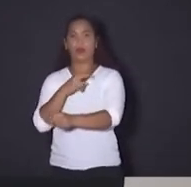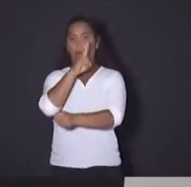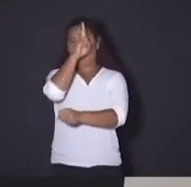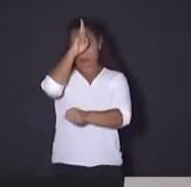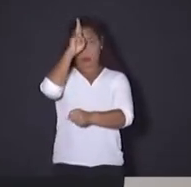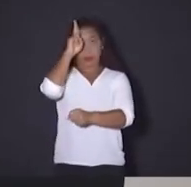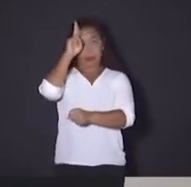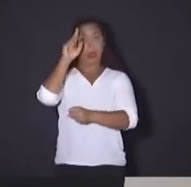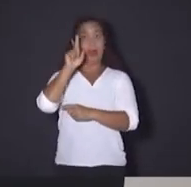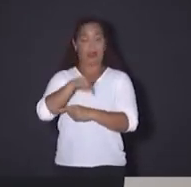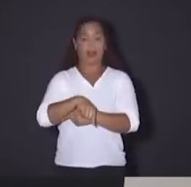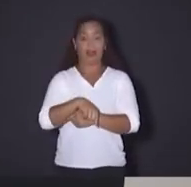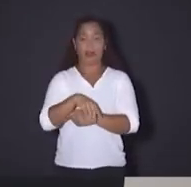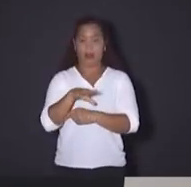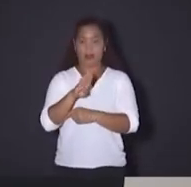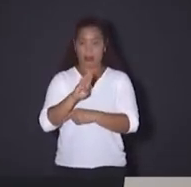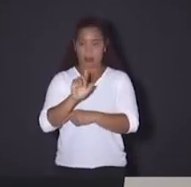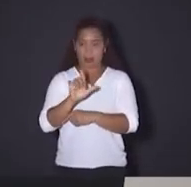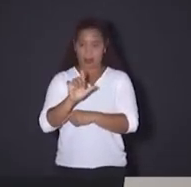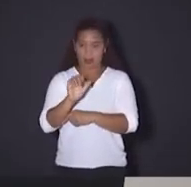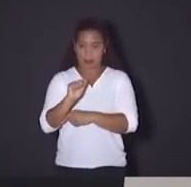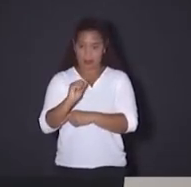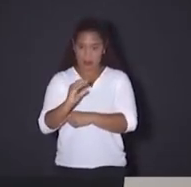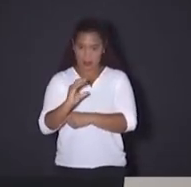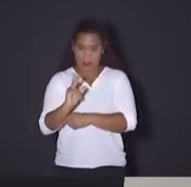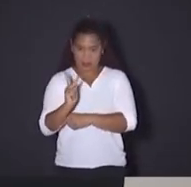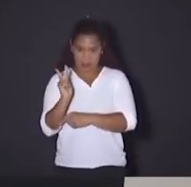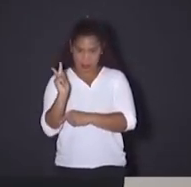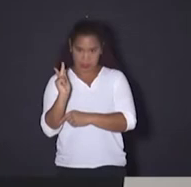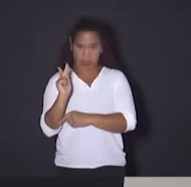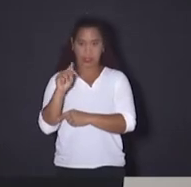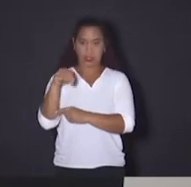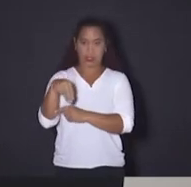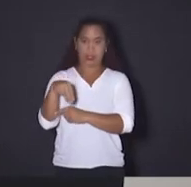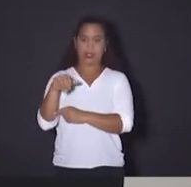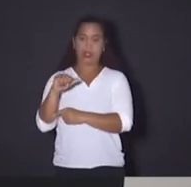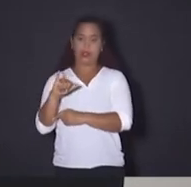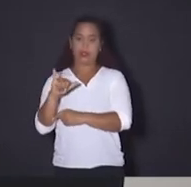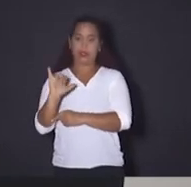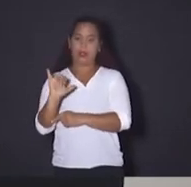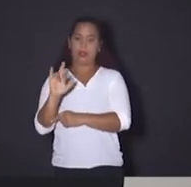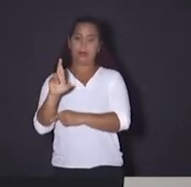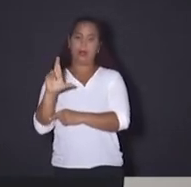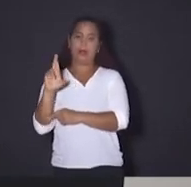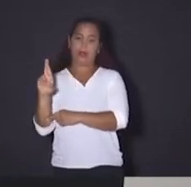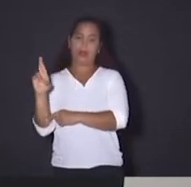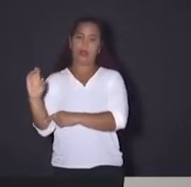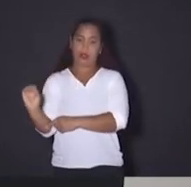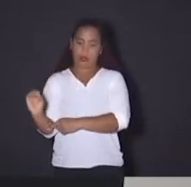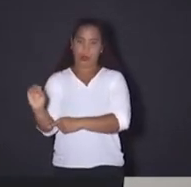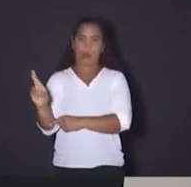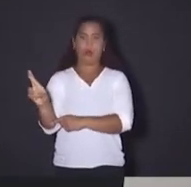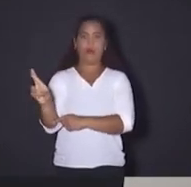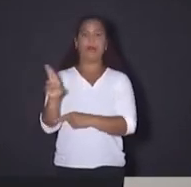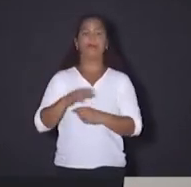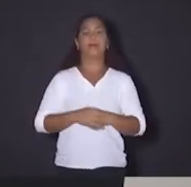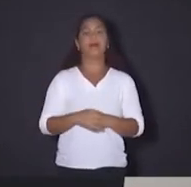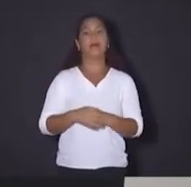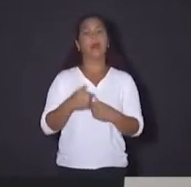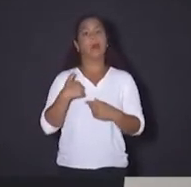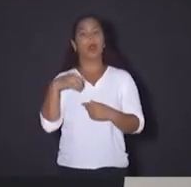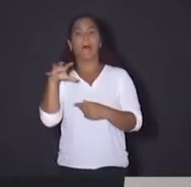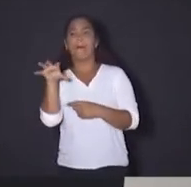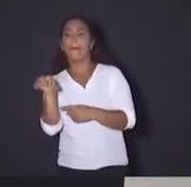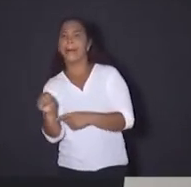total black miro da atualidade no qual de acordo com a sua estrelinha você pode chá ou não de pegar um transporte